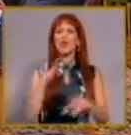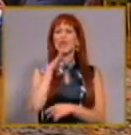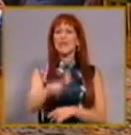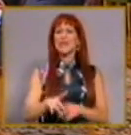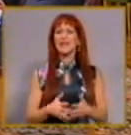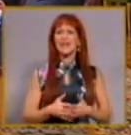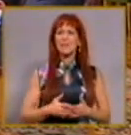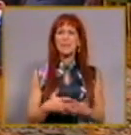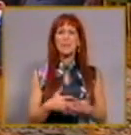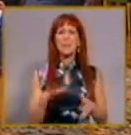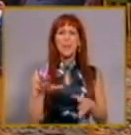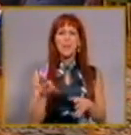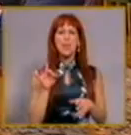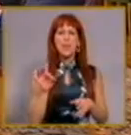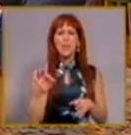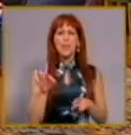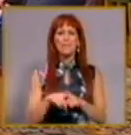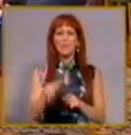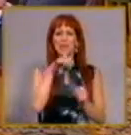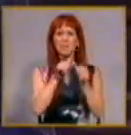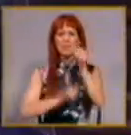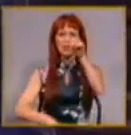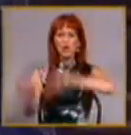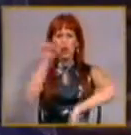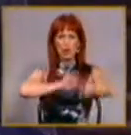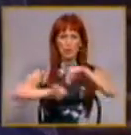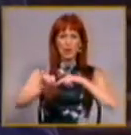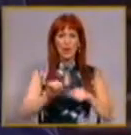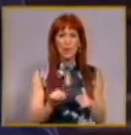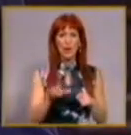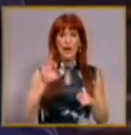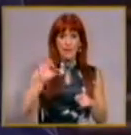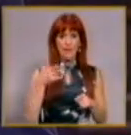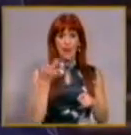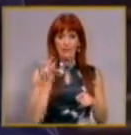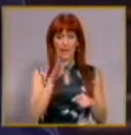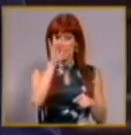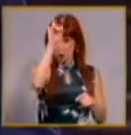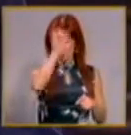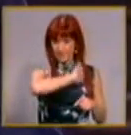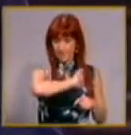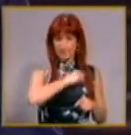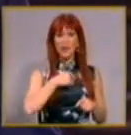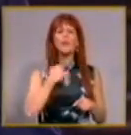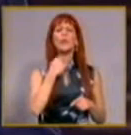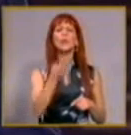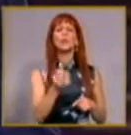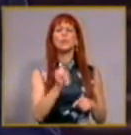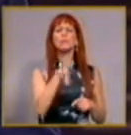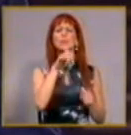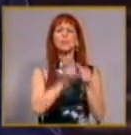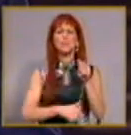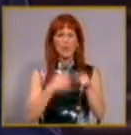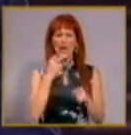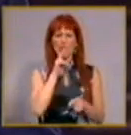eu pegava na intervenção do Sr. Deputado Hélder Amaral para dizer o seguinte. O tom da intervenção... Ah, não